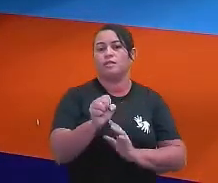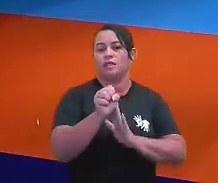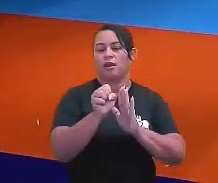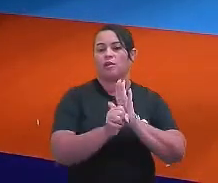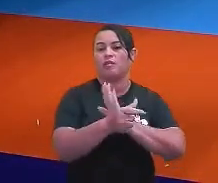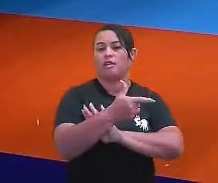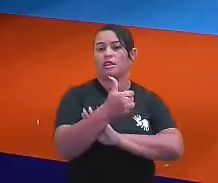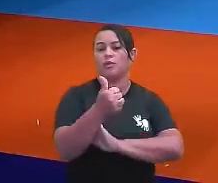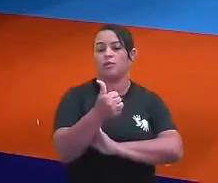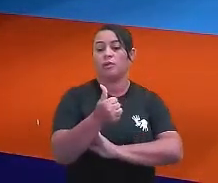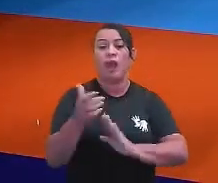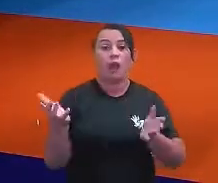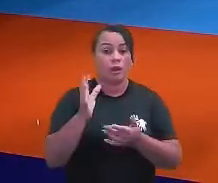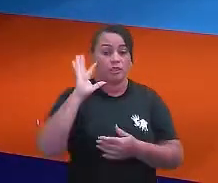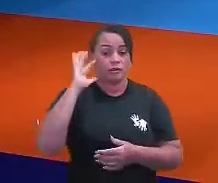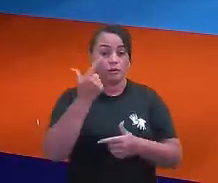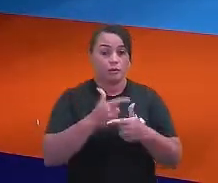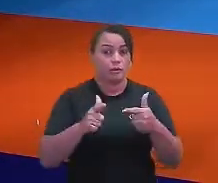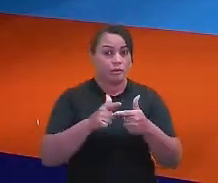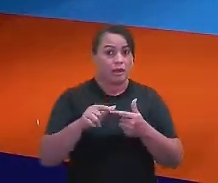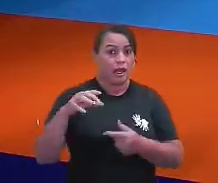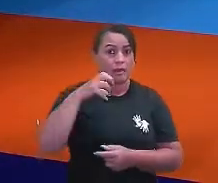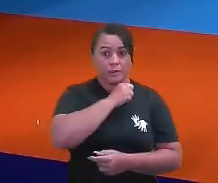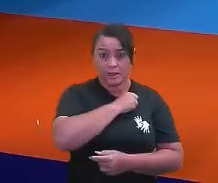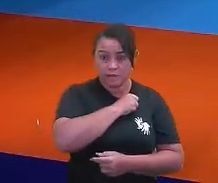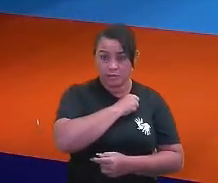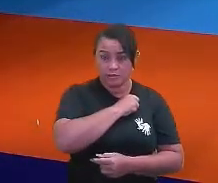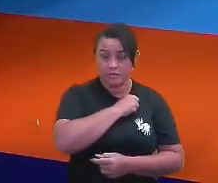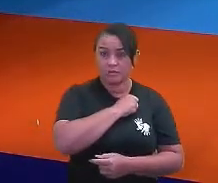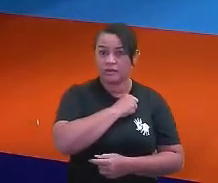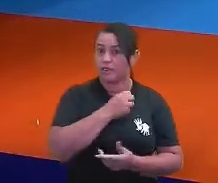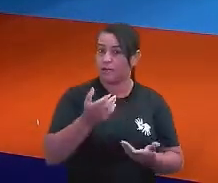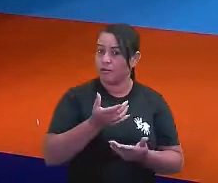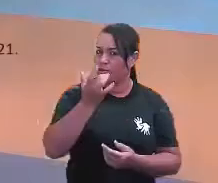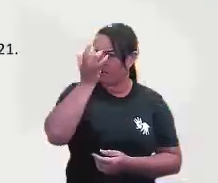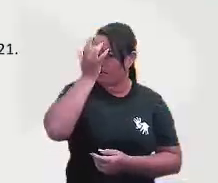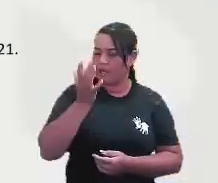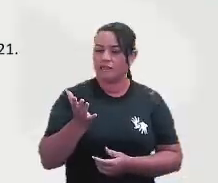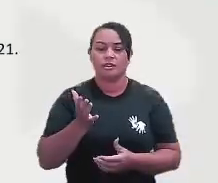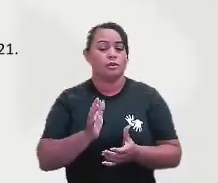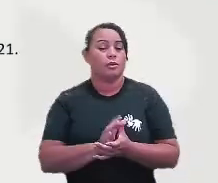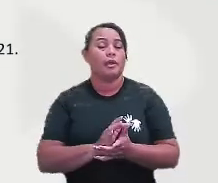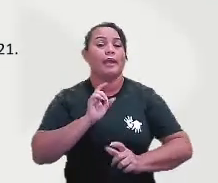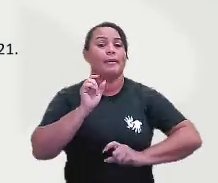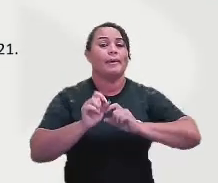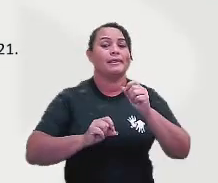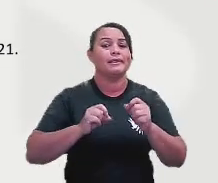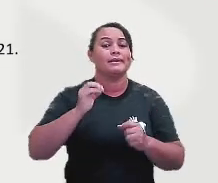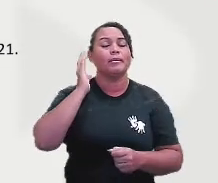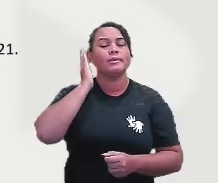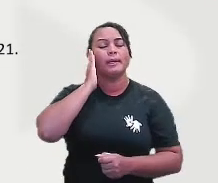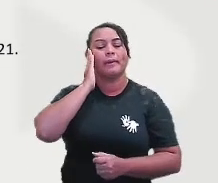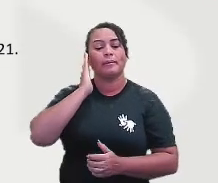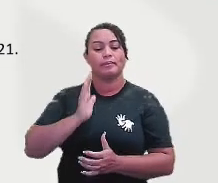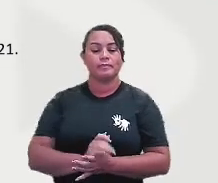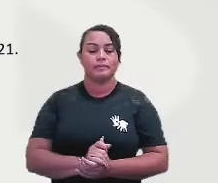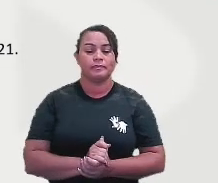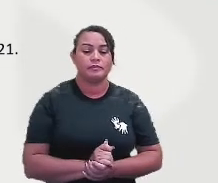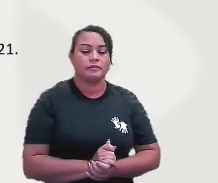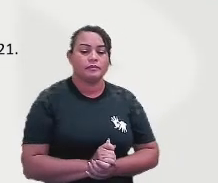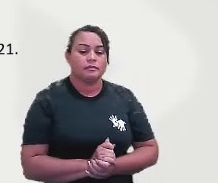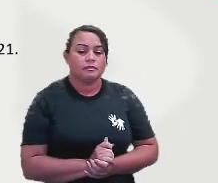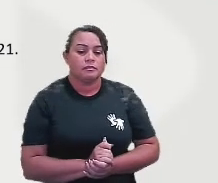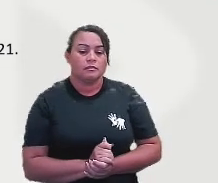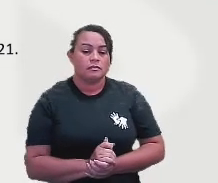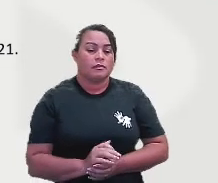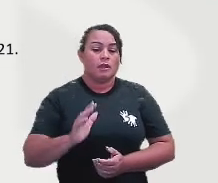Vamos solucionar o problema agora, rapidinho, que agora ficou bem prático. Então, o que a gente precisa saber aqui, né?